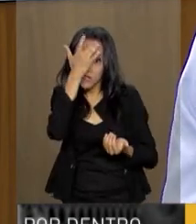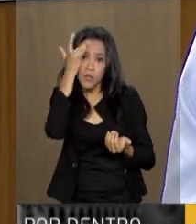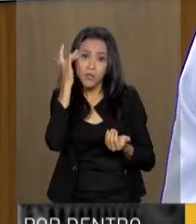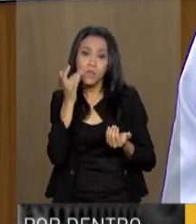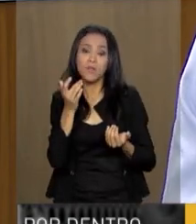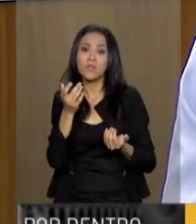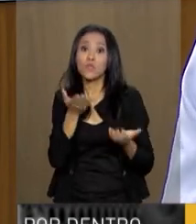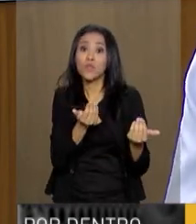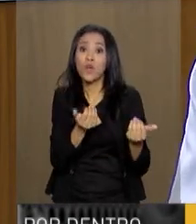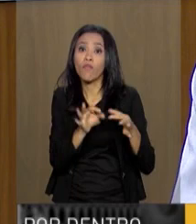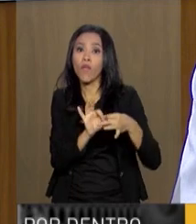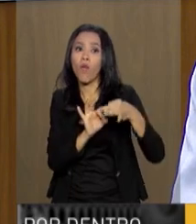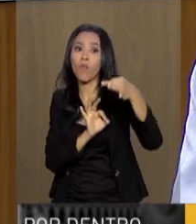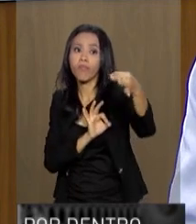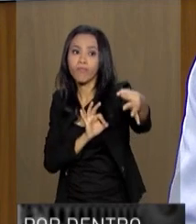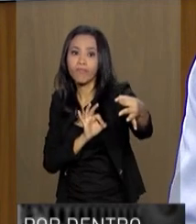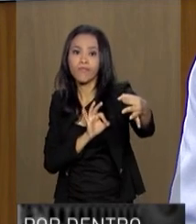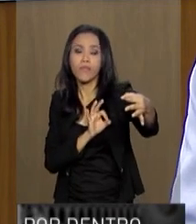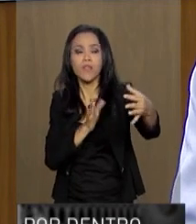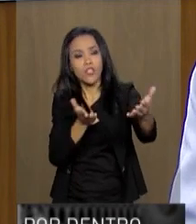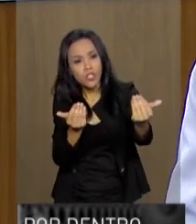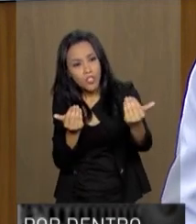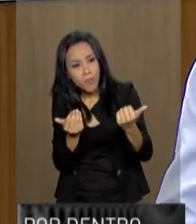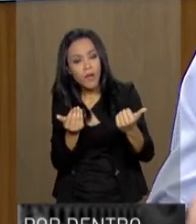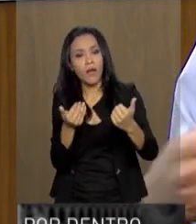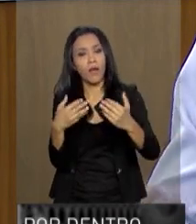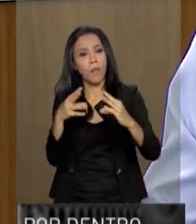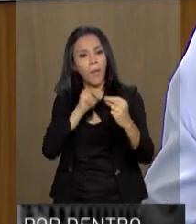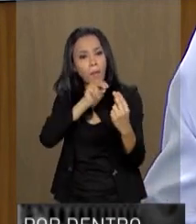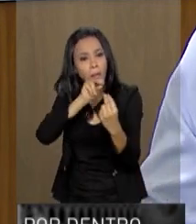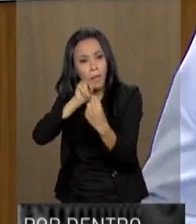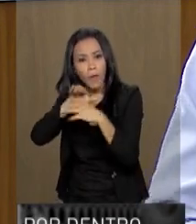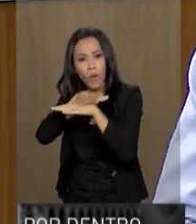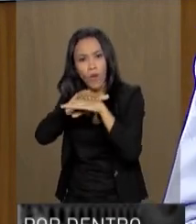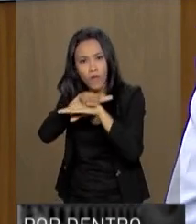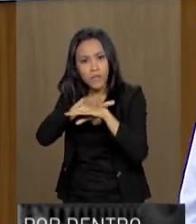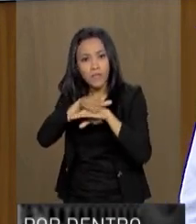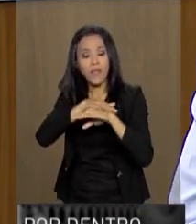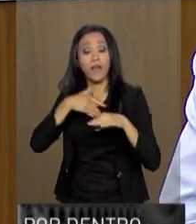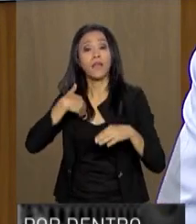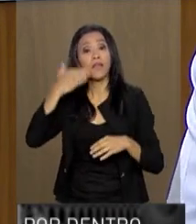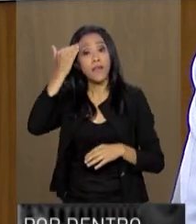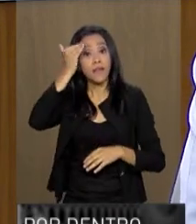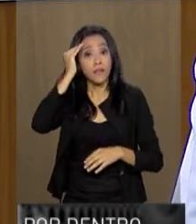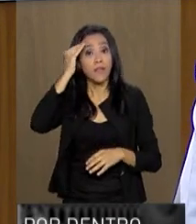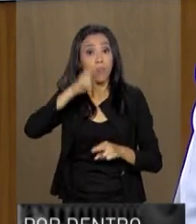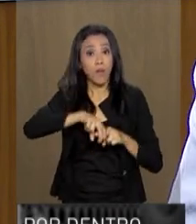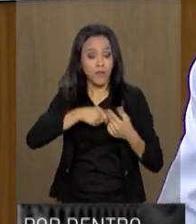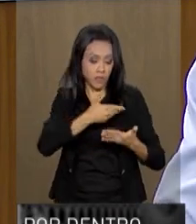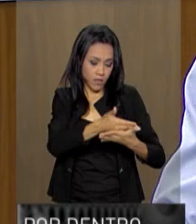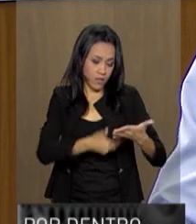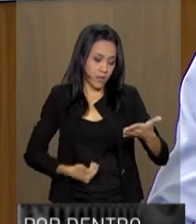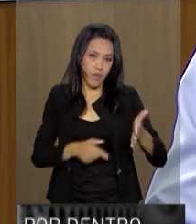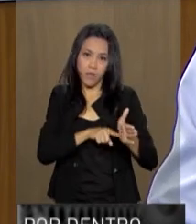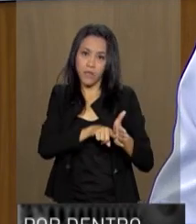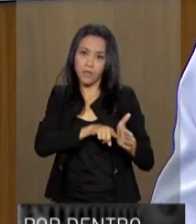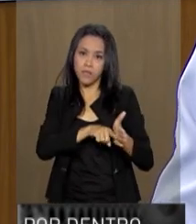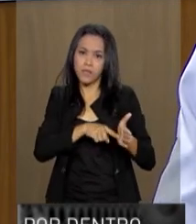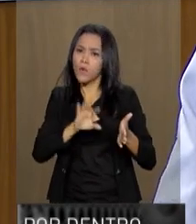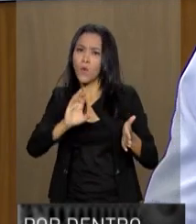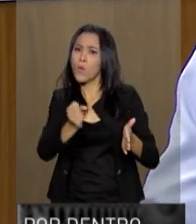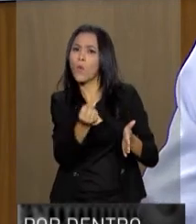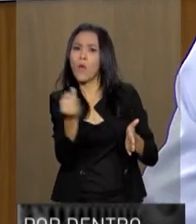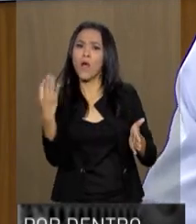nós queremos dialogar com o jovem rural e compreender através desse diagnóstico quais são as principais